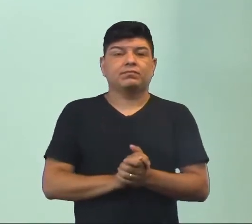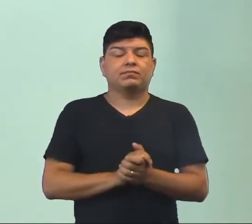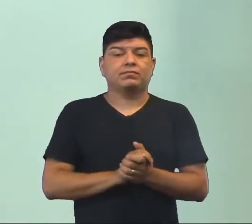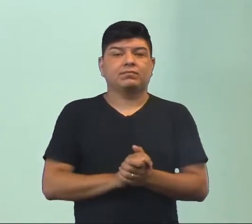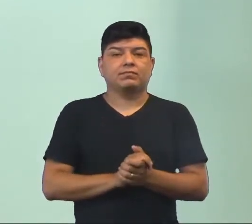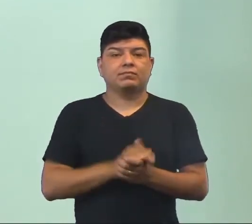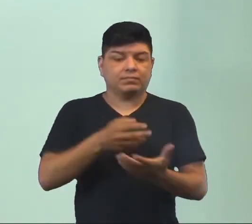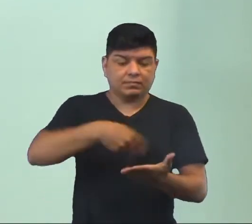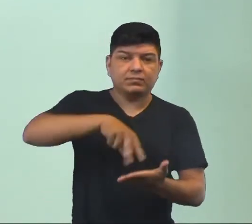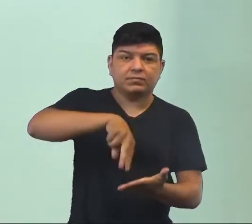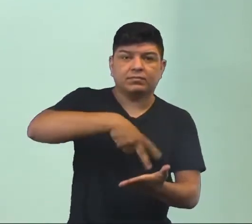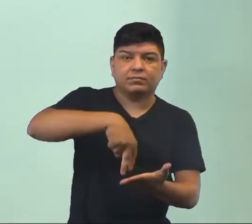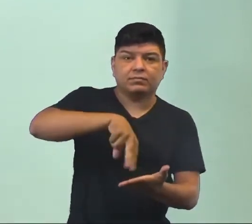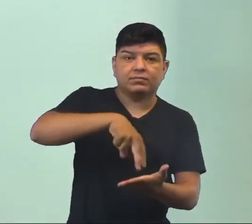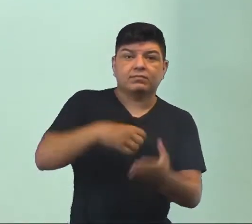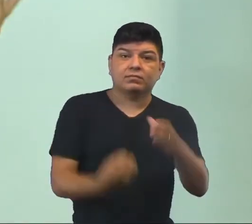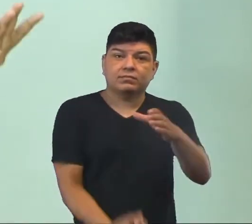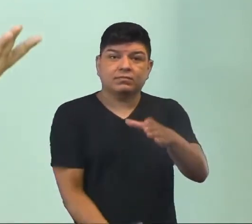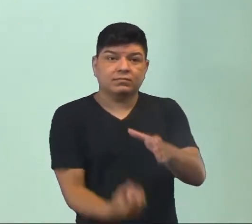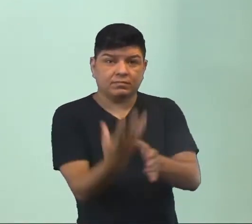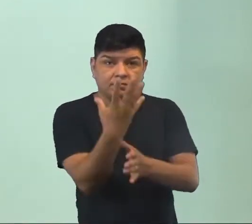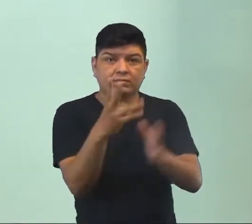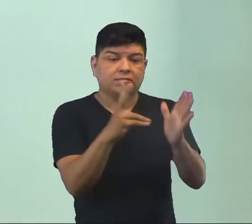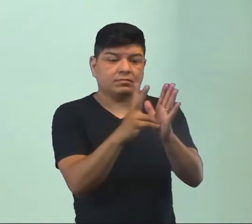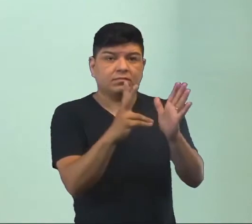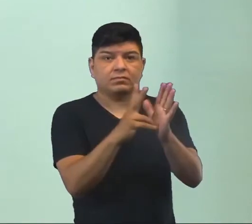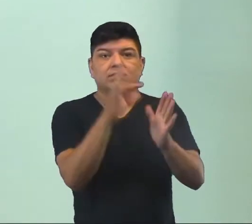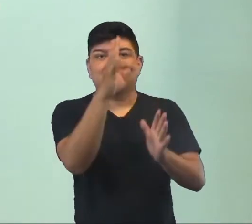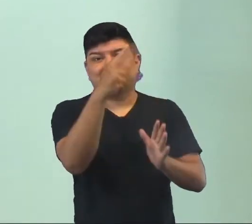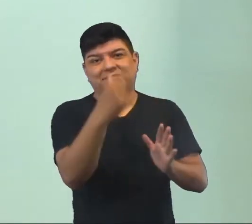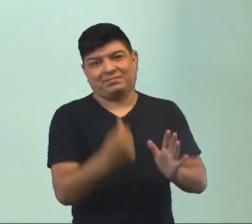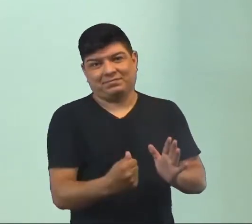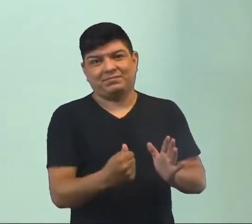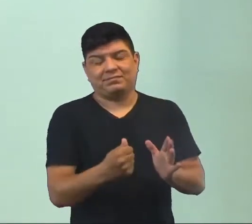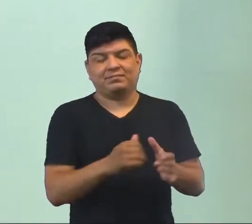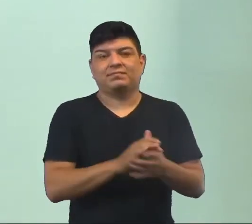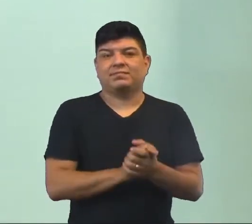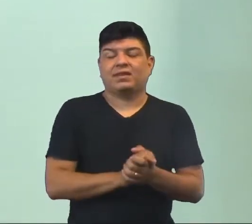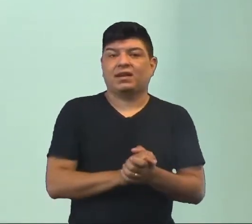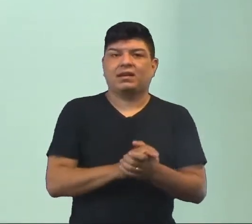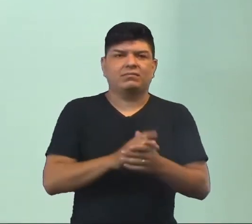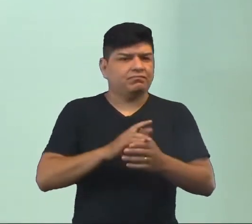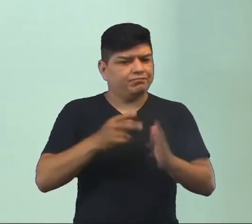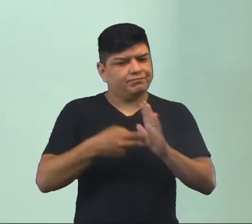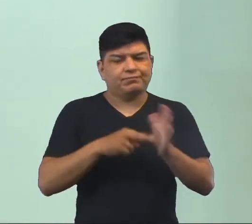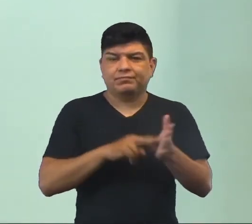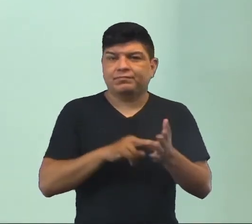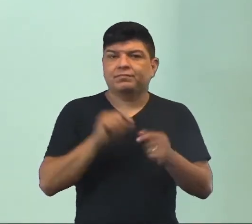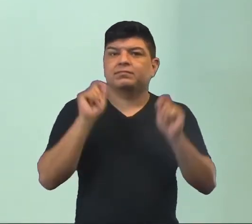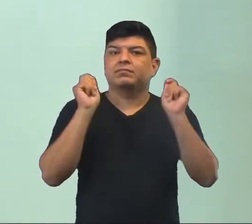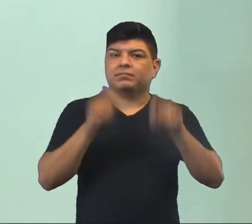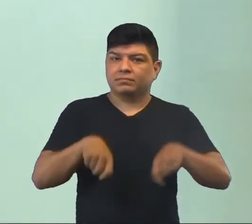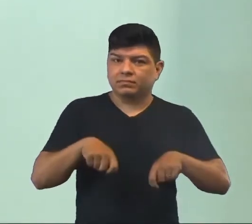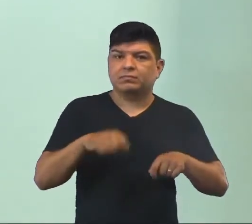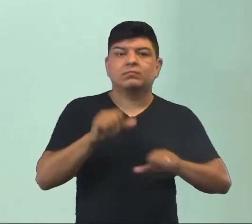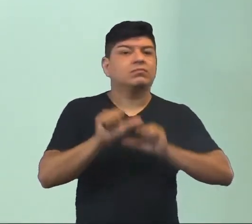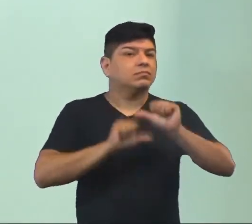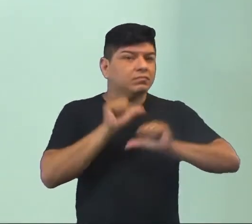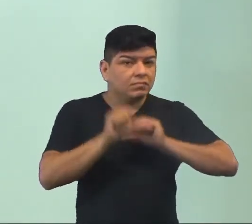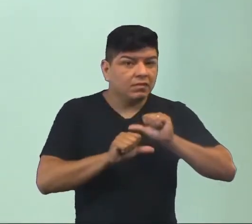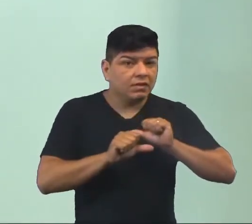são danças de origens indígenas e africanas. Isso não quer dizer que elas possam ter